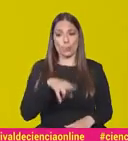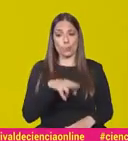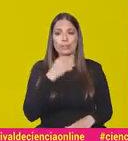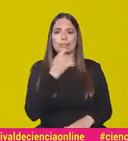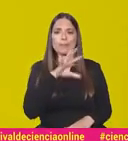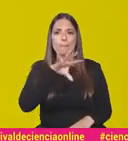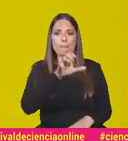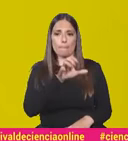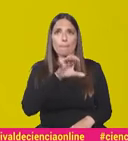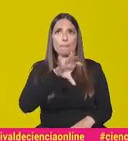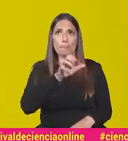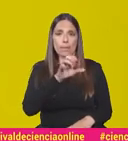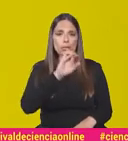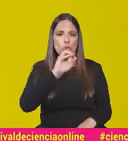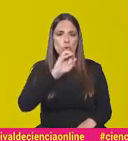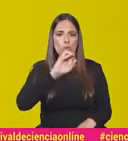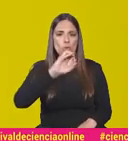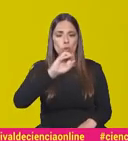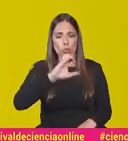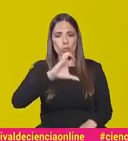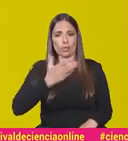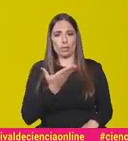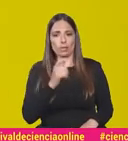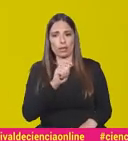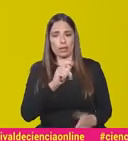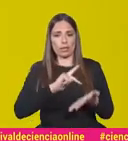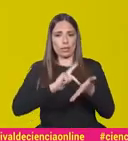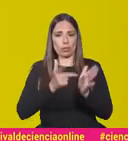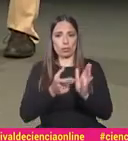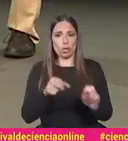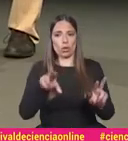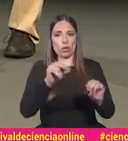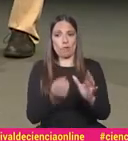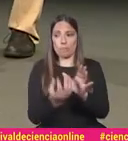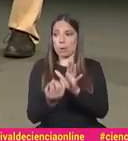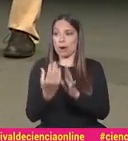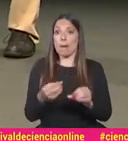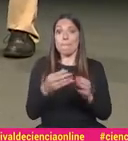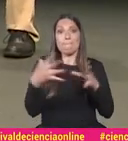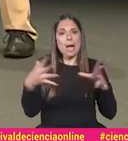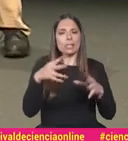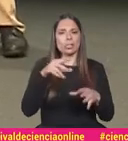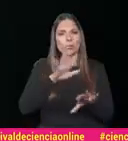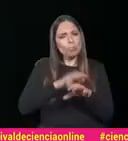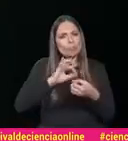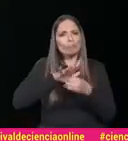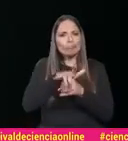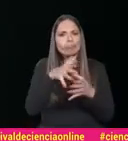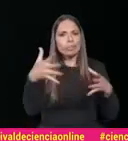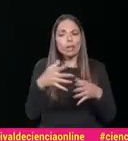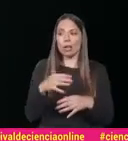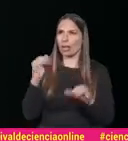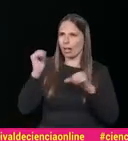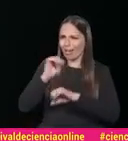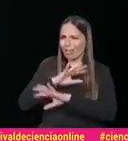dos países, é o país da OCDE com mais inovações tecnológicas nesta pandemia. Claramente houve uma mobilização